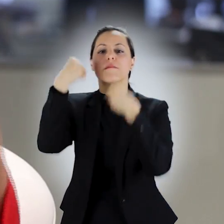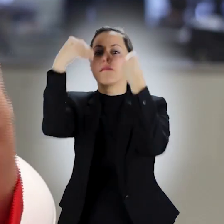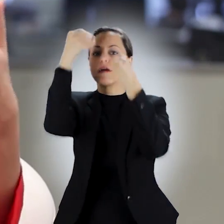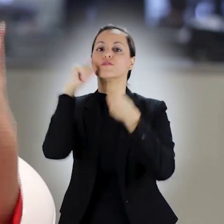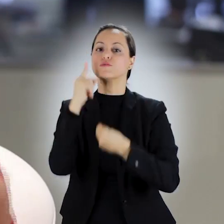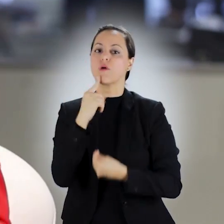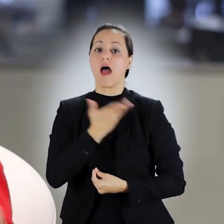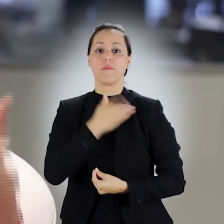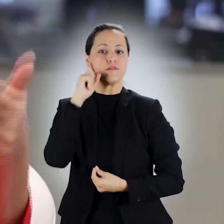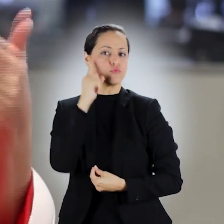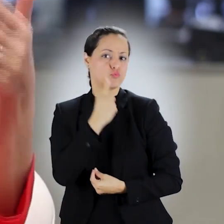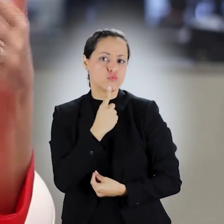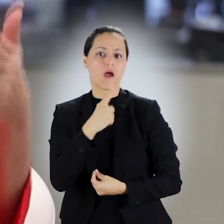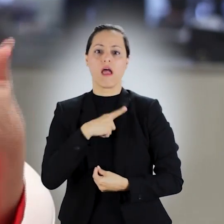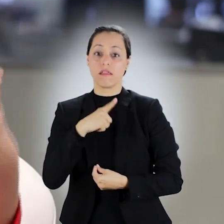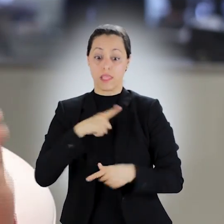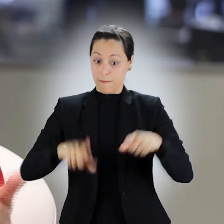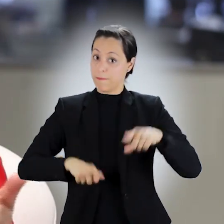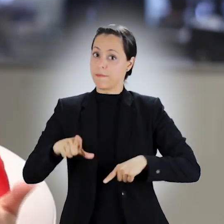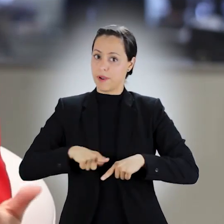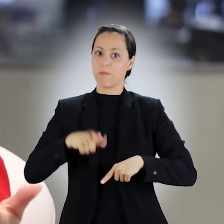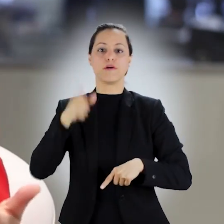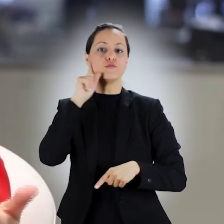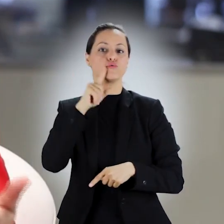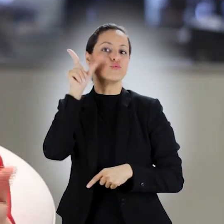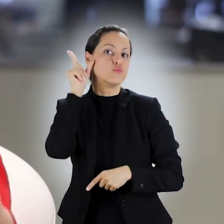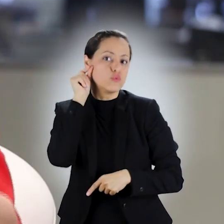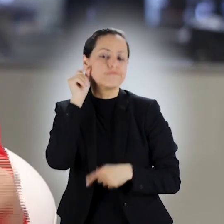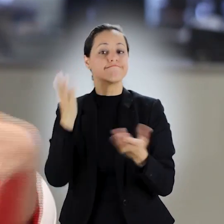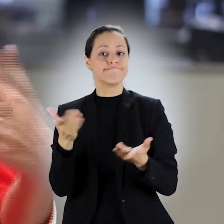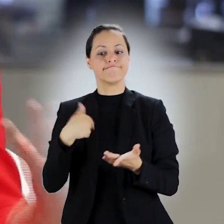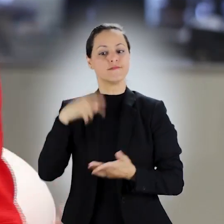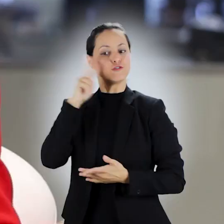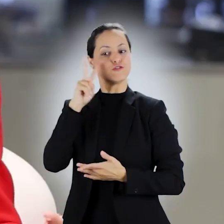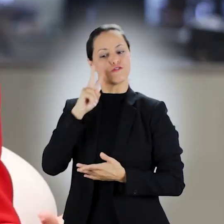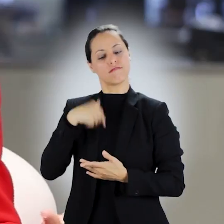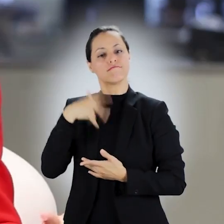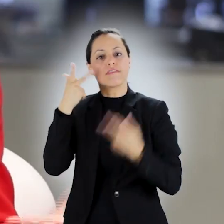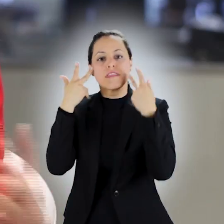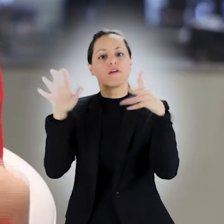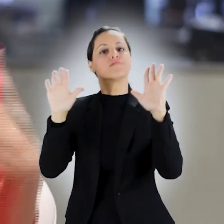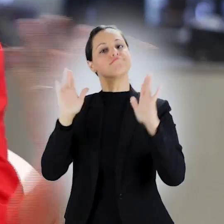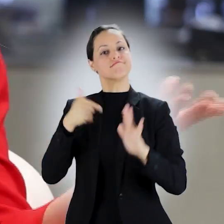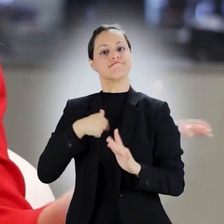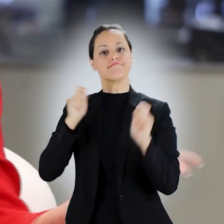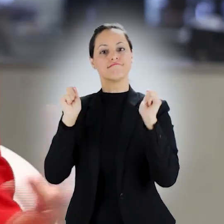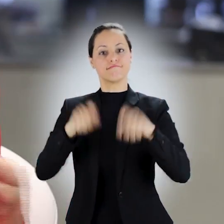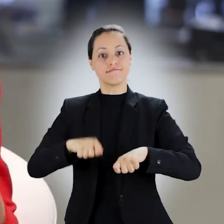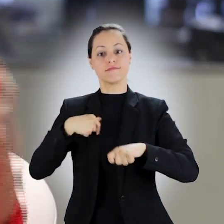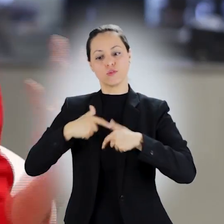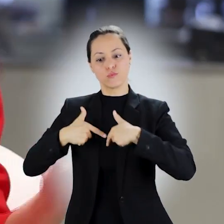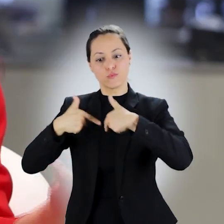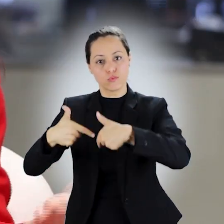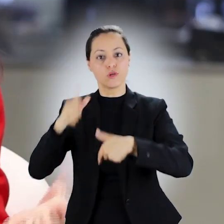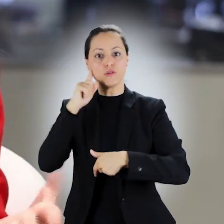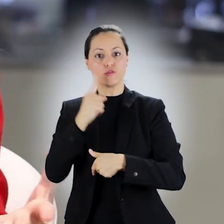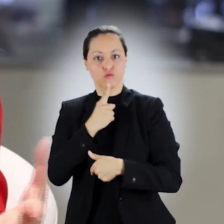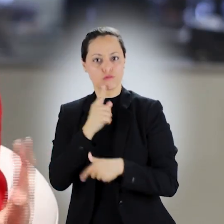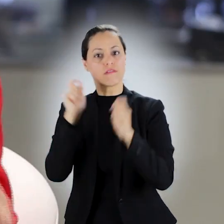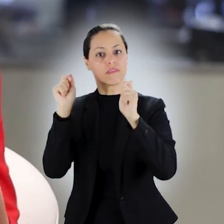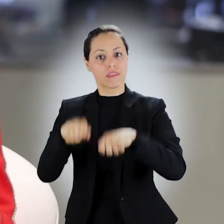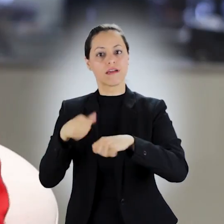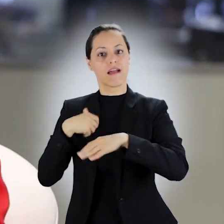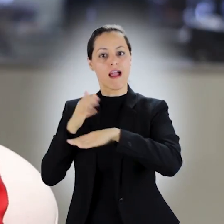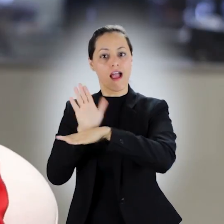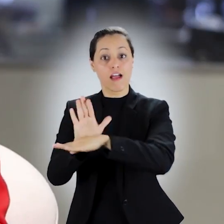maquiadora surda, eu tenho amigos surdos, eu tenho uma prima que ficou surda. Então, pra mim isso é muito natural. Eu falei, bom, então vamos usar isso